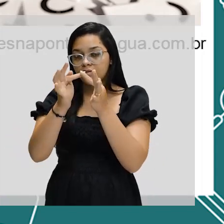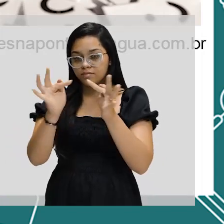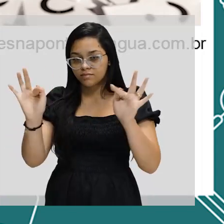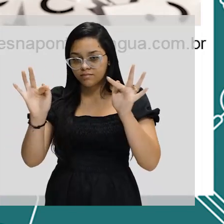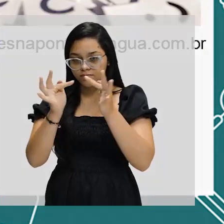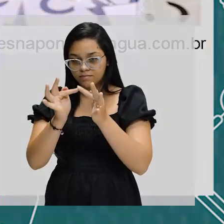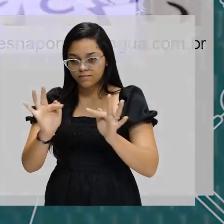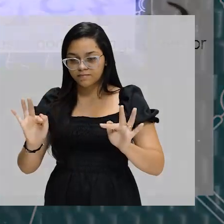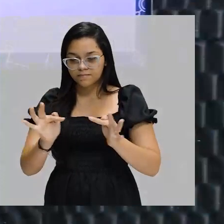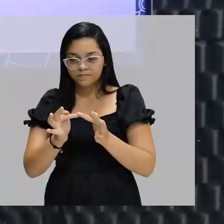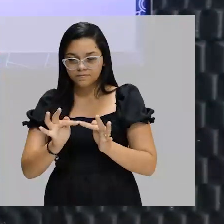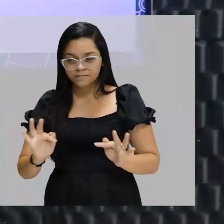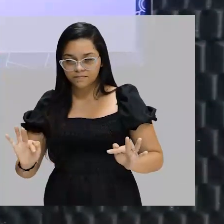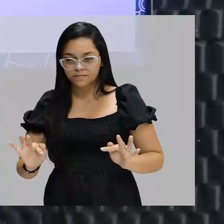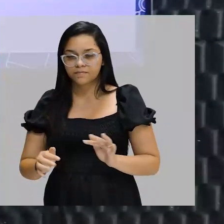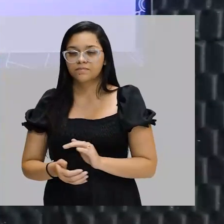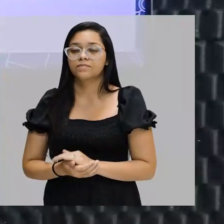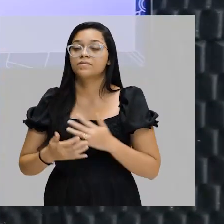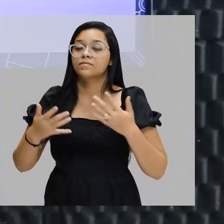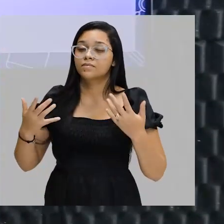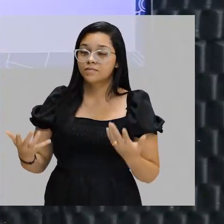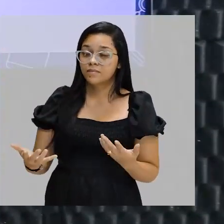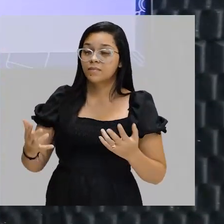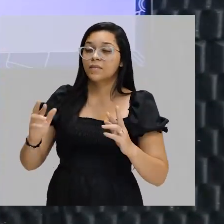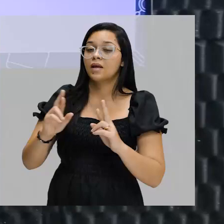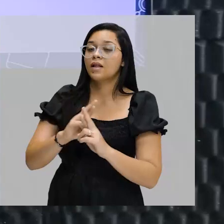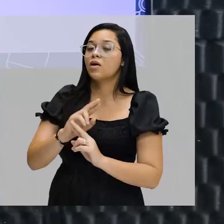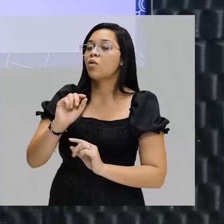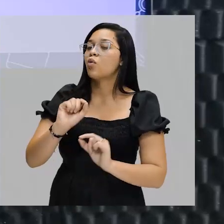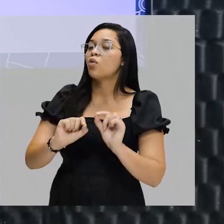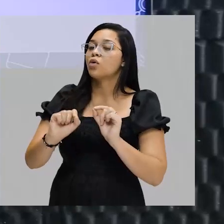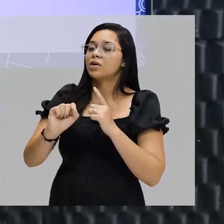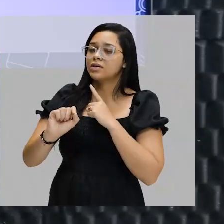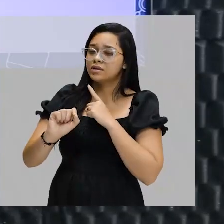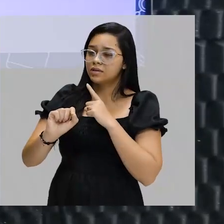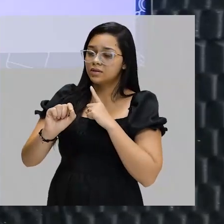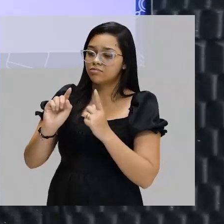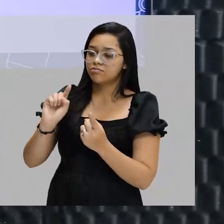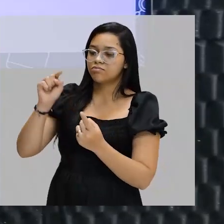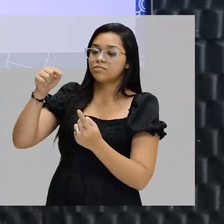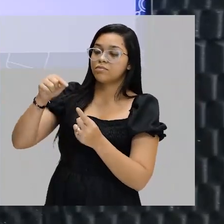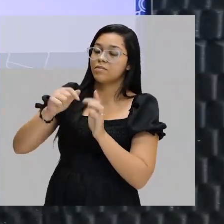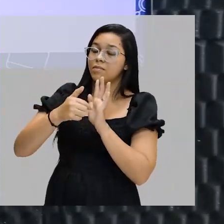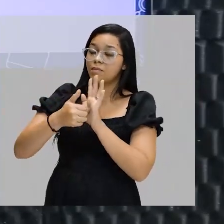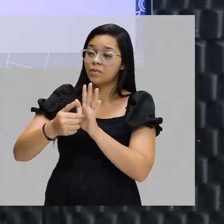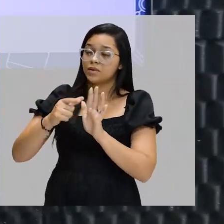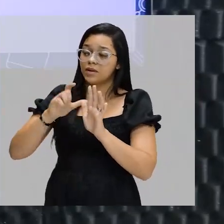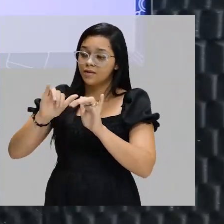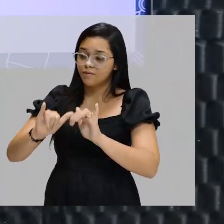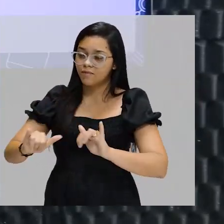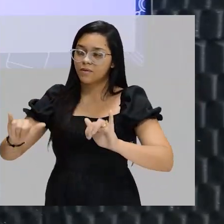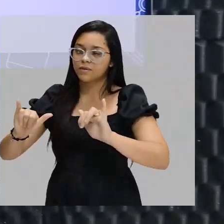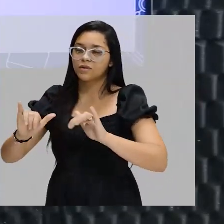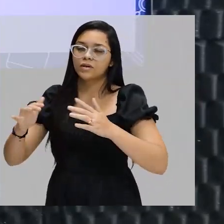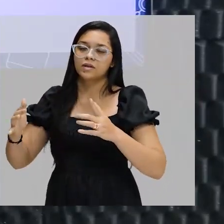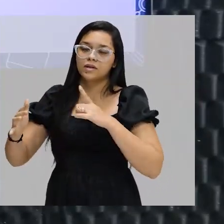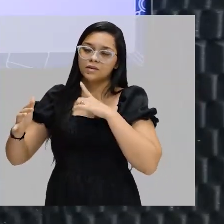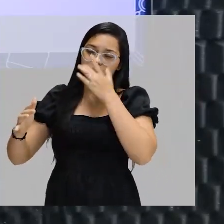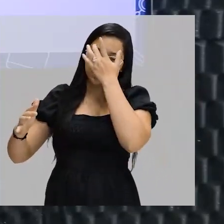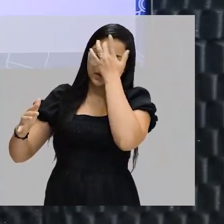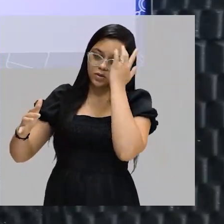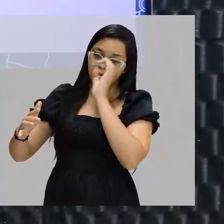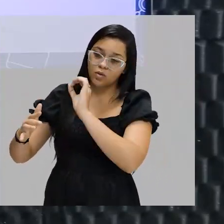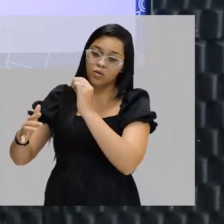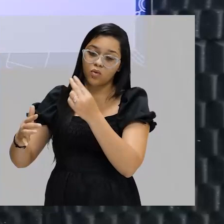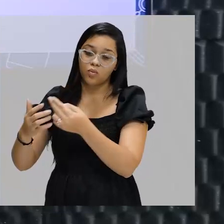tá? Ou orações. As sentenças relativas tratam ou nos trazem informação sobre pessoas